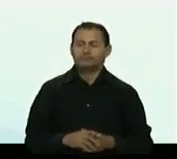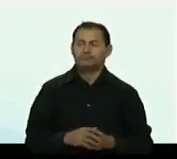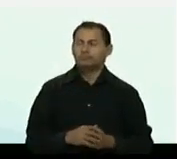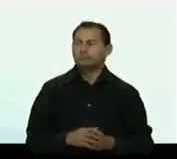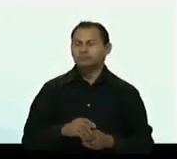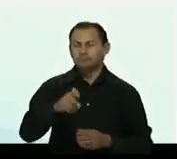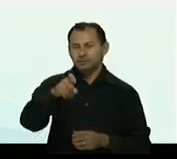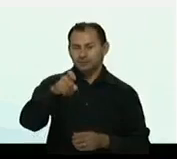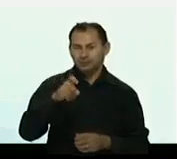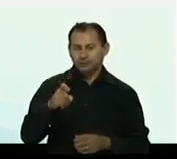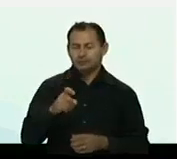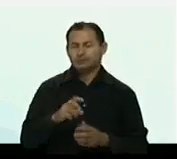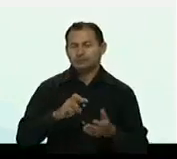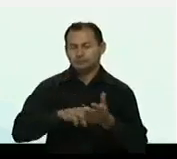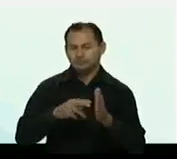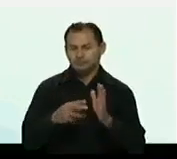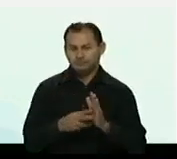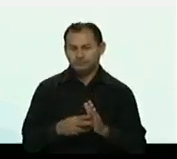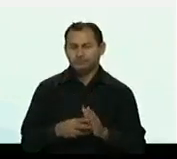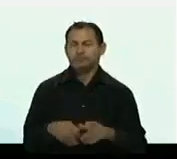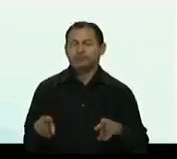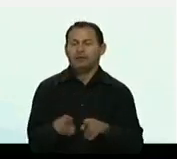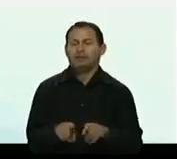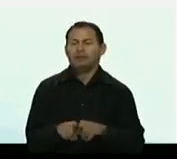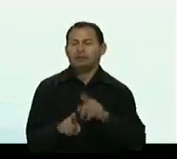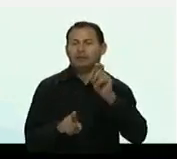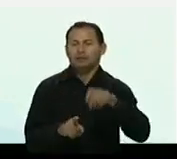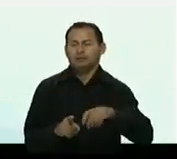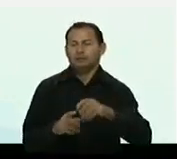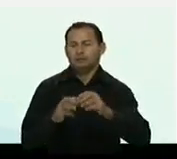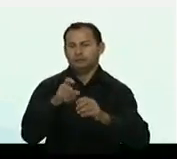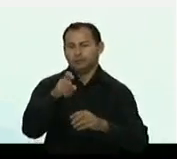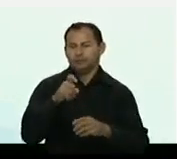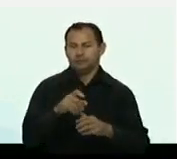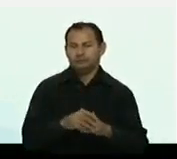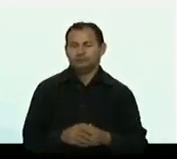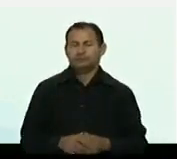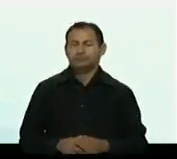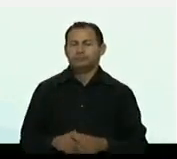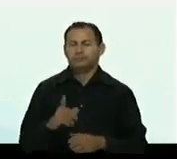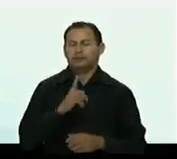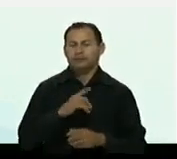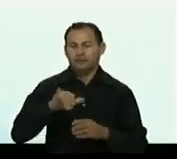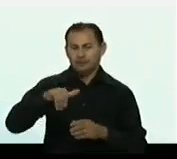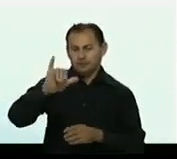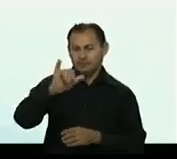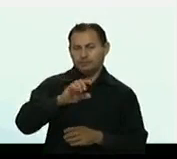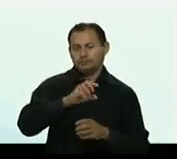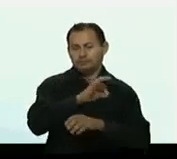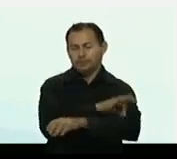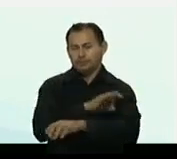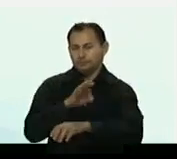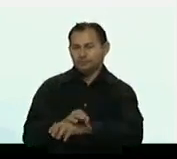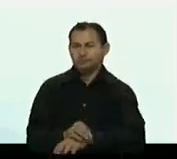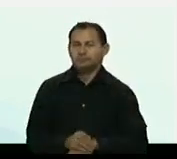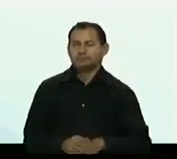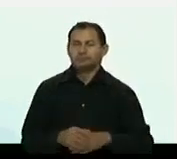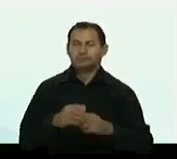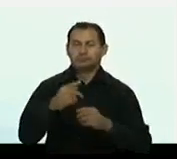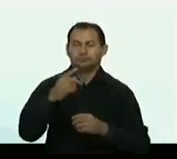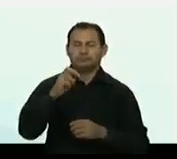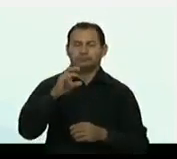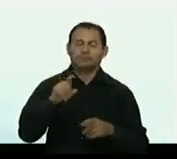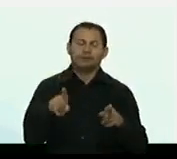aqui X, quer dizer que aqui também será X. Se temos Y numa medida, a medida paralela a